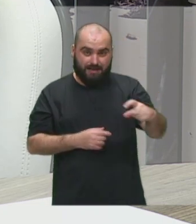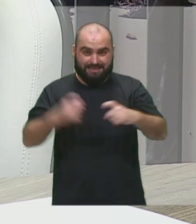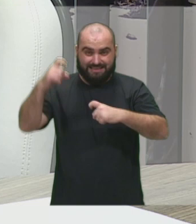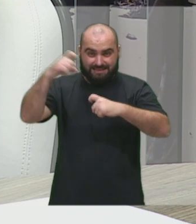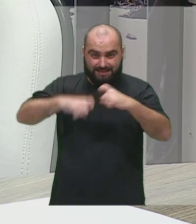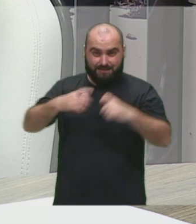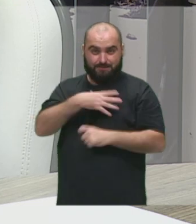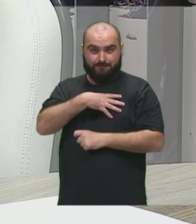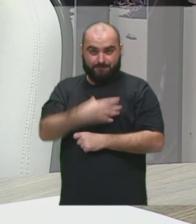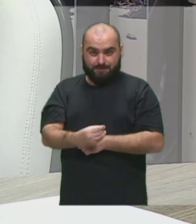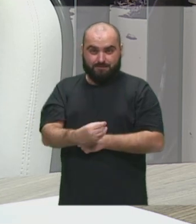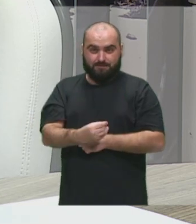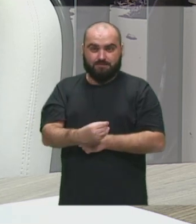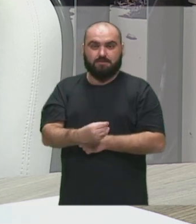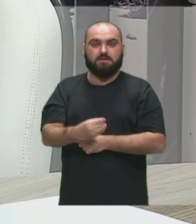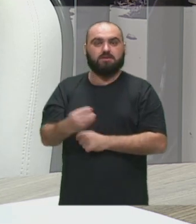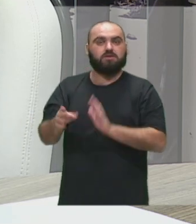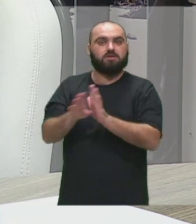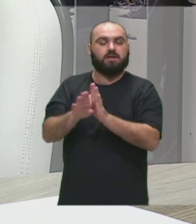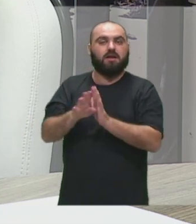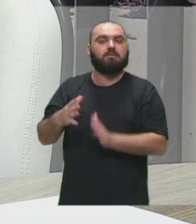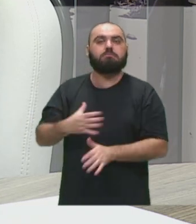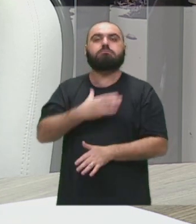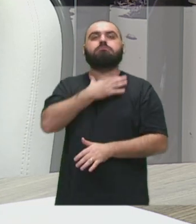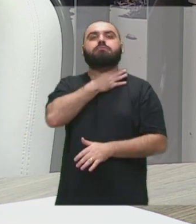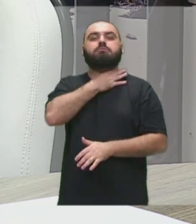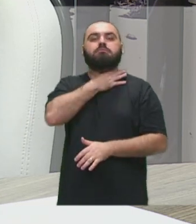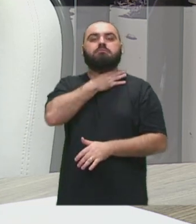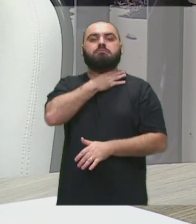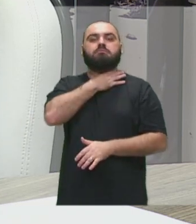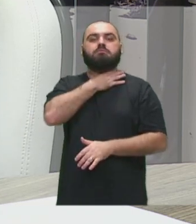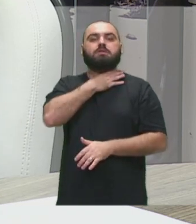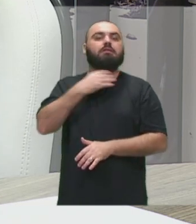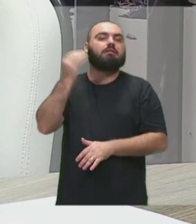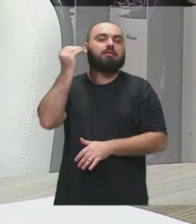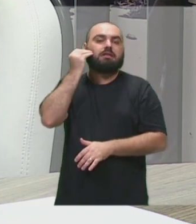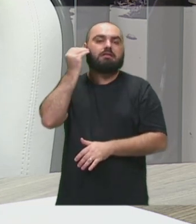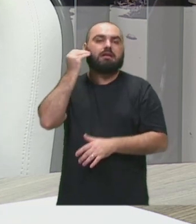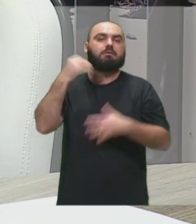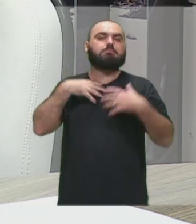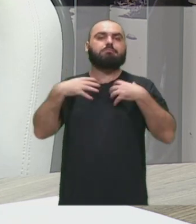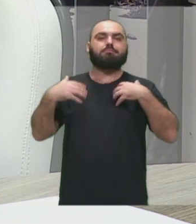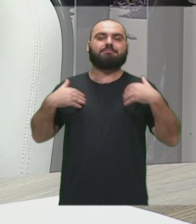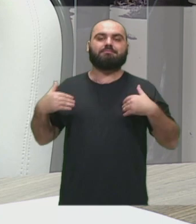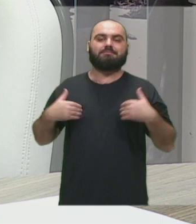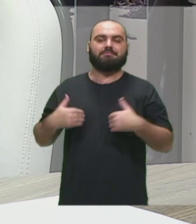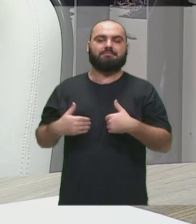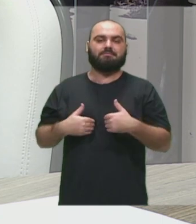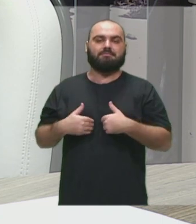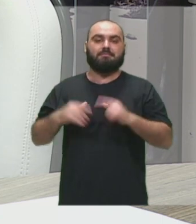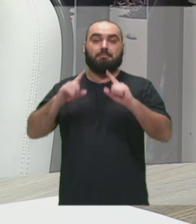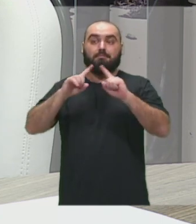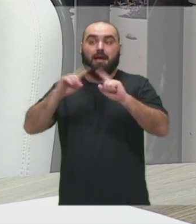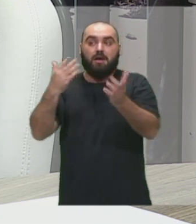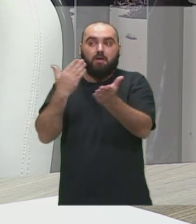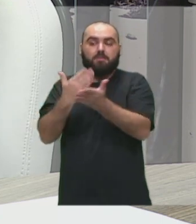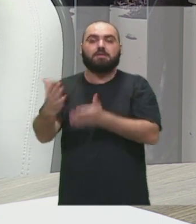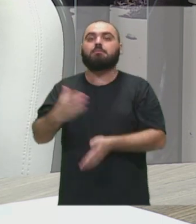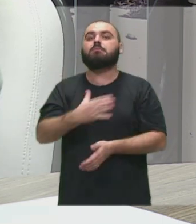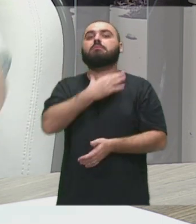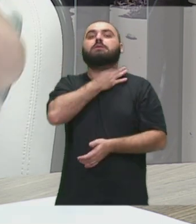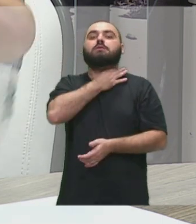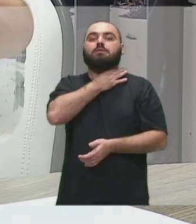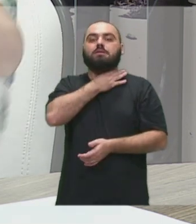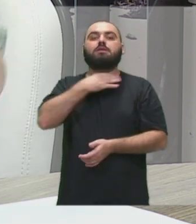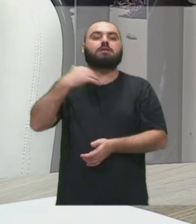sexualmente, levava a mão no pescoço dela e tentava ir tocar nela, mas ele começava pelo pescoço e eu coloquei na